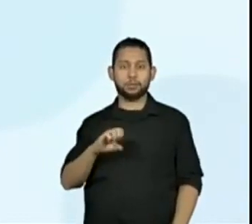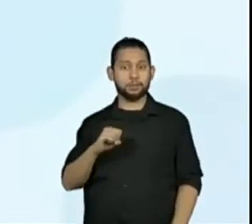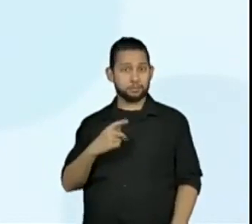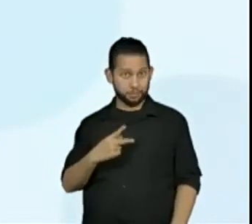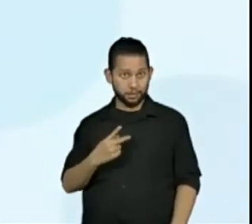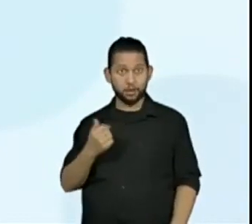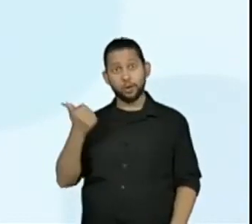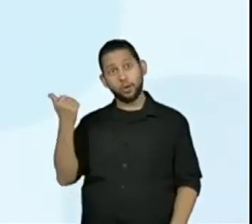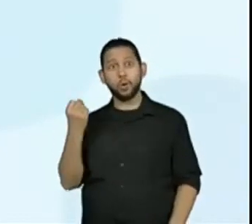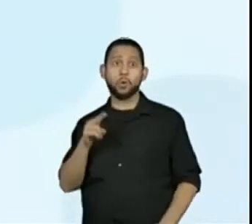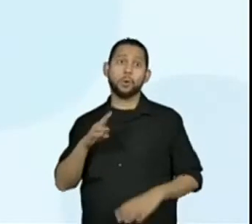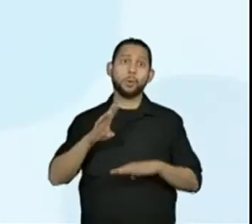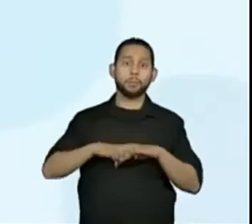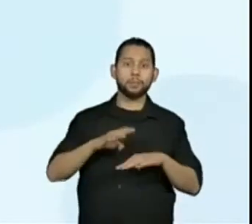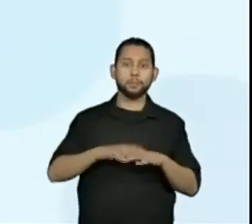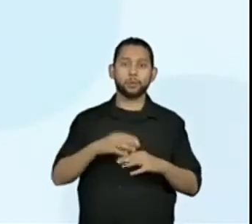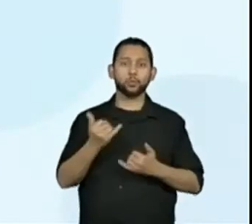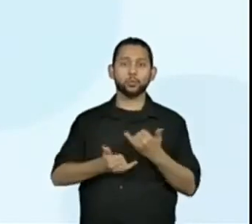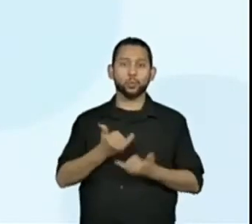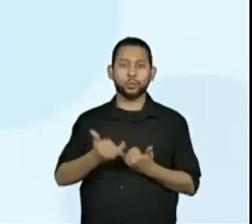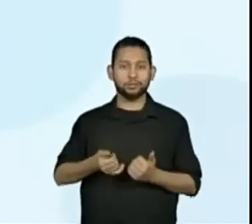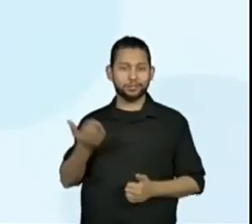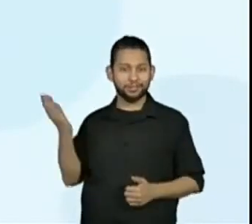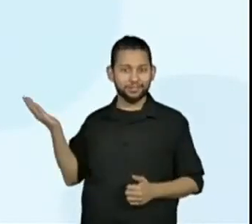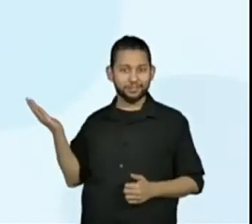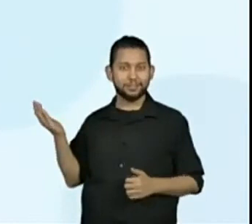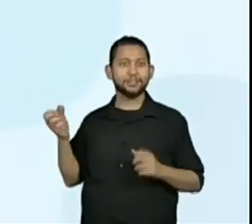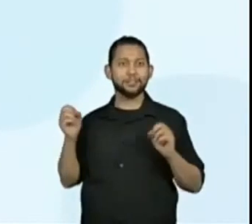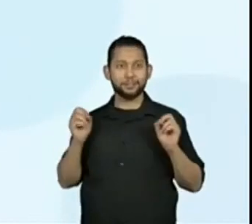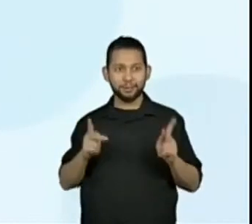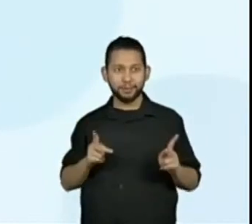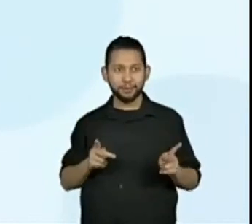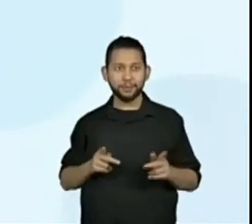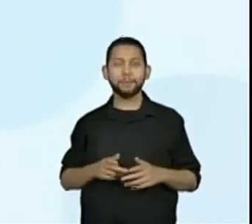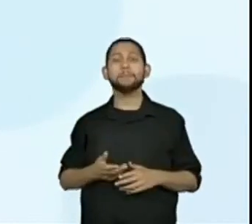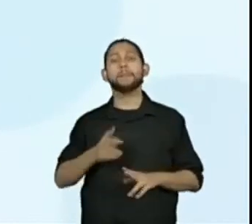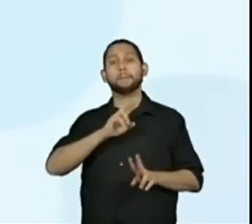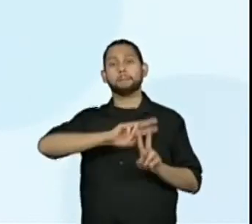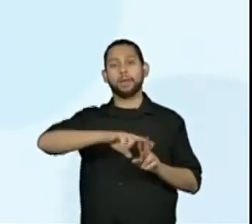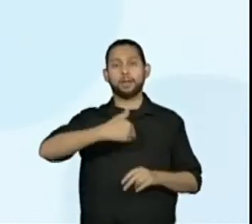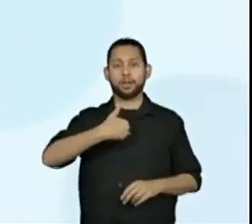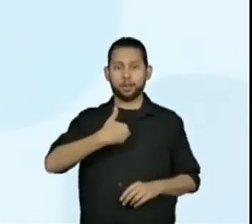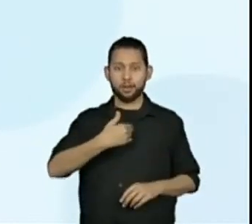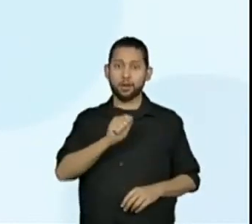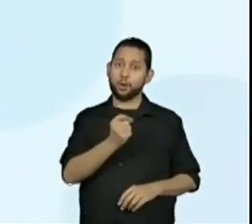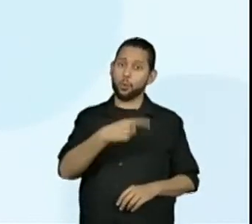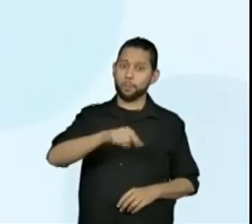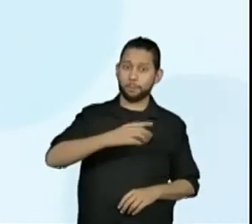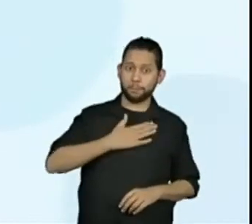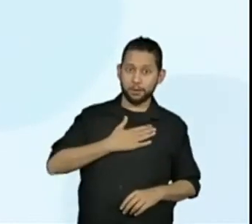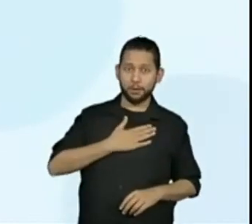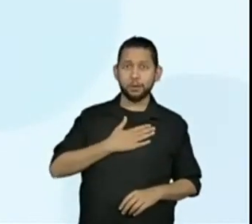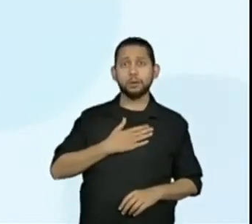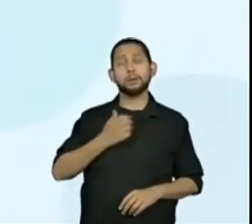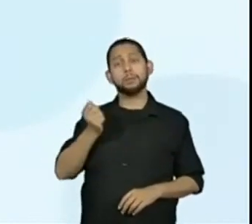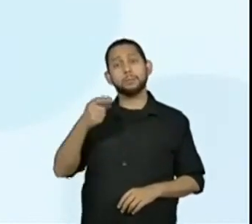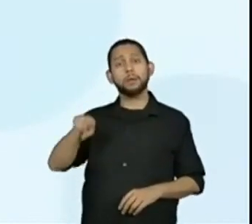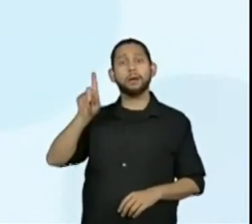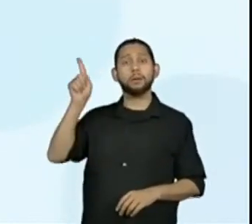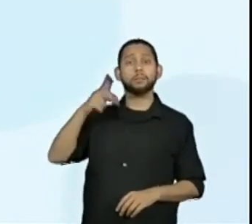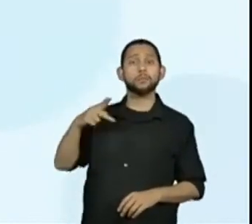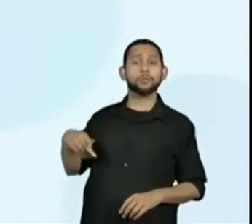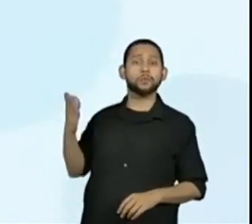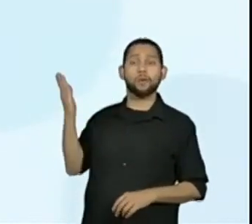matemática jogando. Hashtag matemática jogando. Certo? Perfeito. Marquem eu e a professora. Ah, marca a Lininha do meu coração